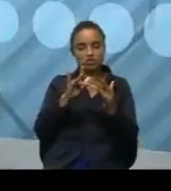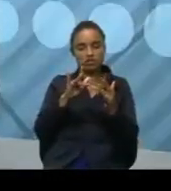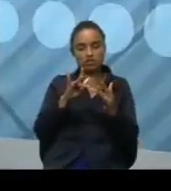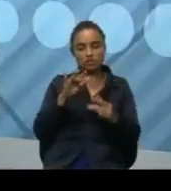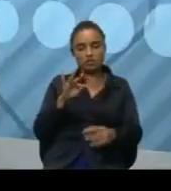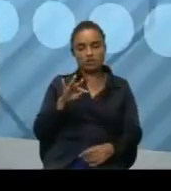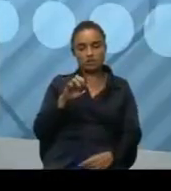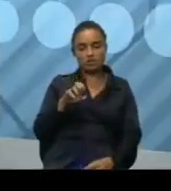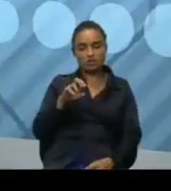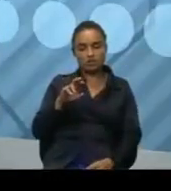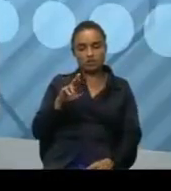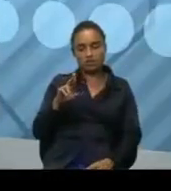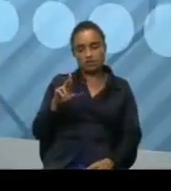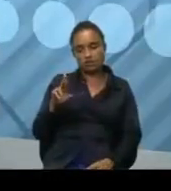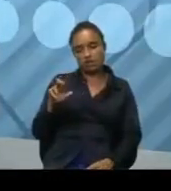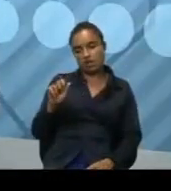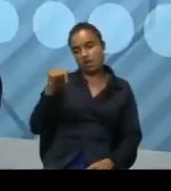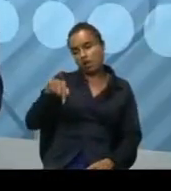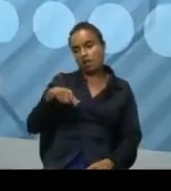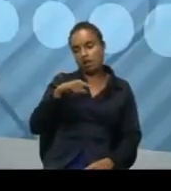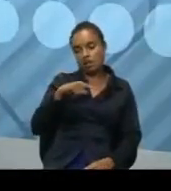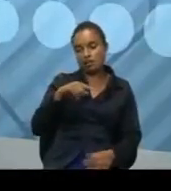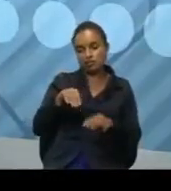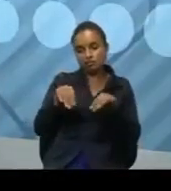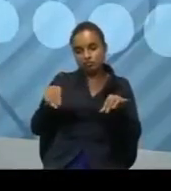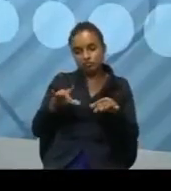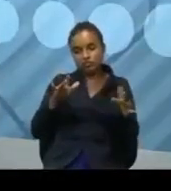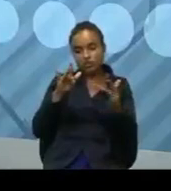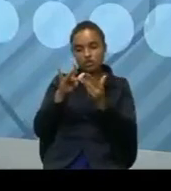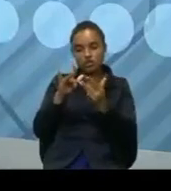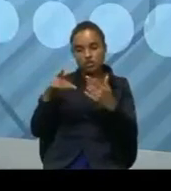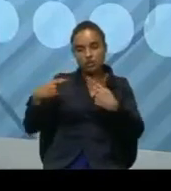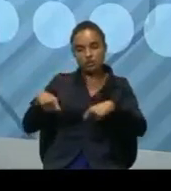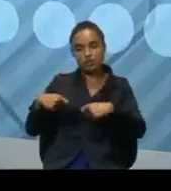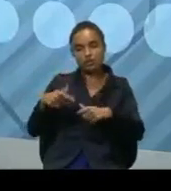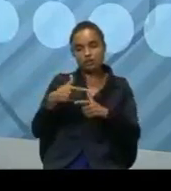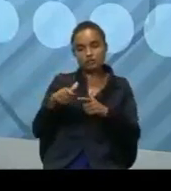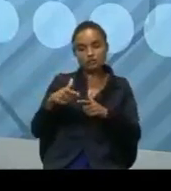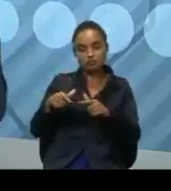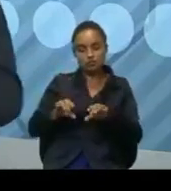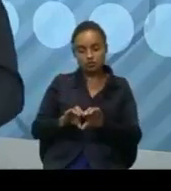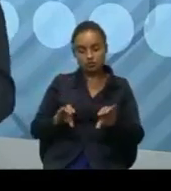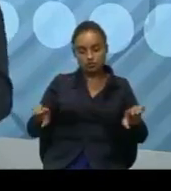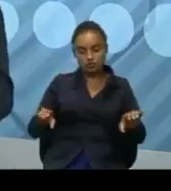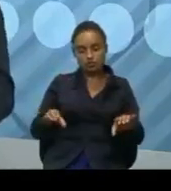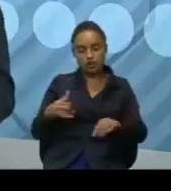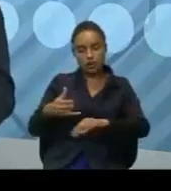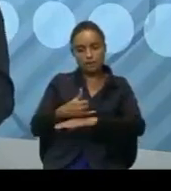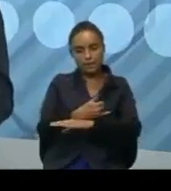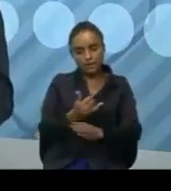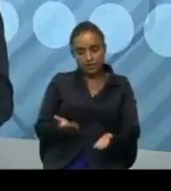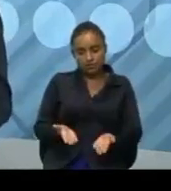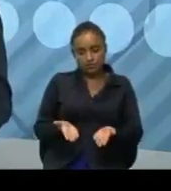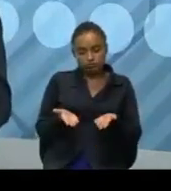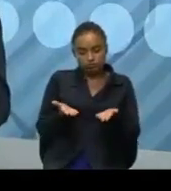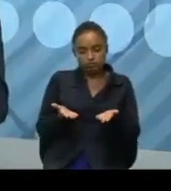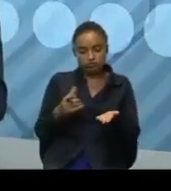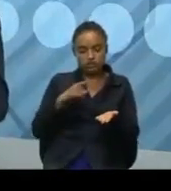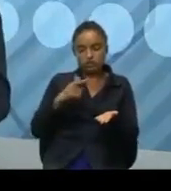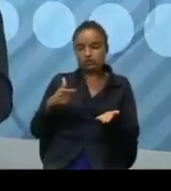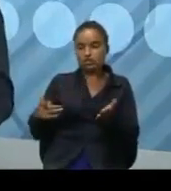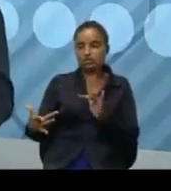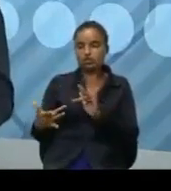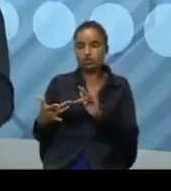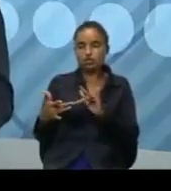Isso é um problema, né? Não pode. Tem que colocar um cavaletinho ali embaixo, um toquinho de madeira, para poder sustentar e não ter